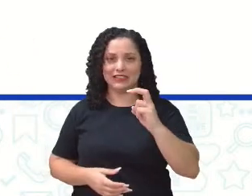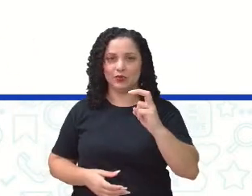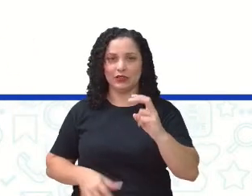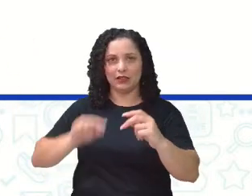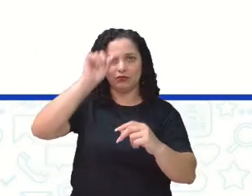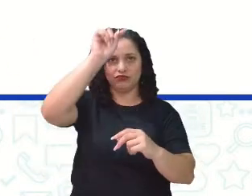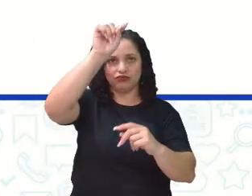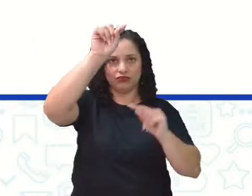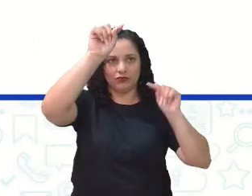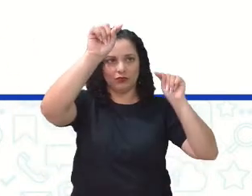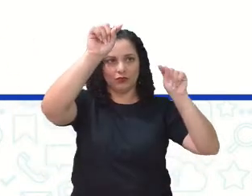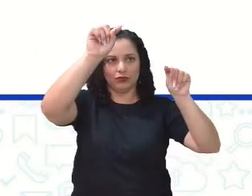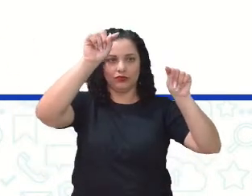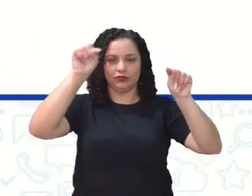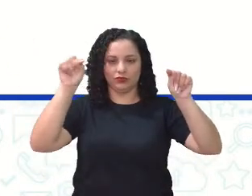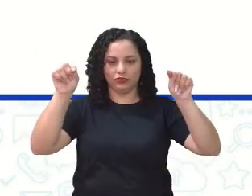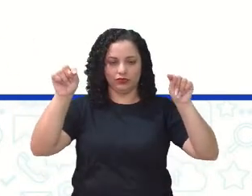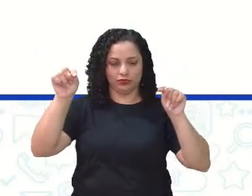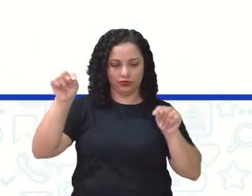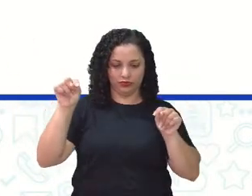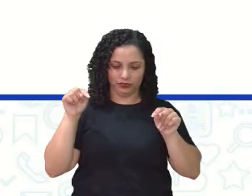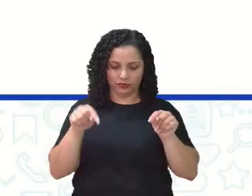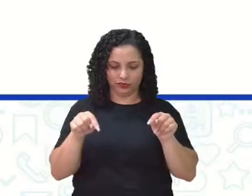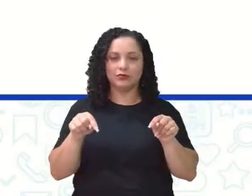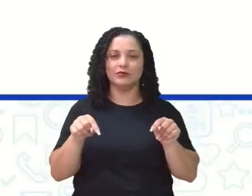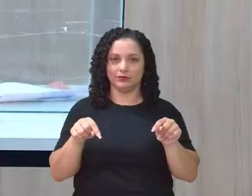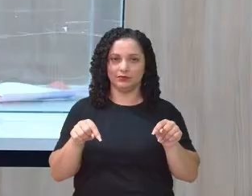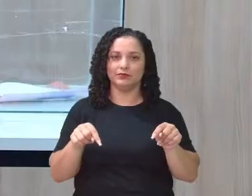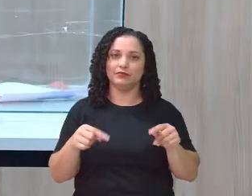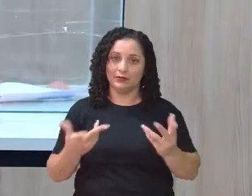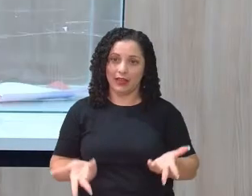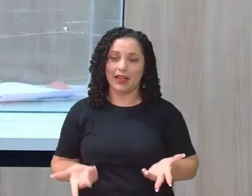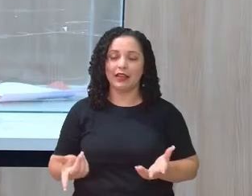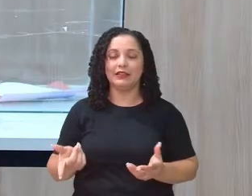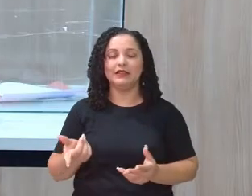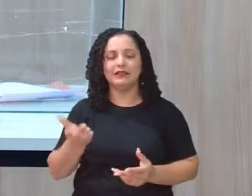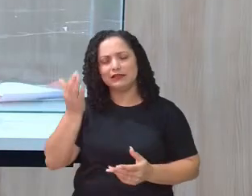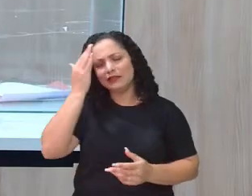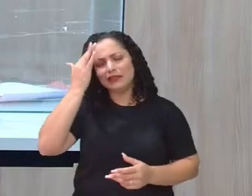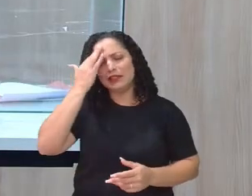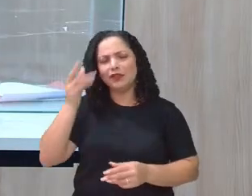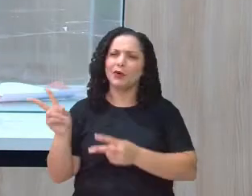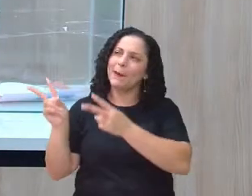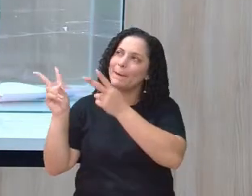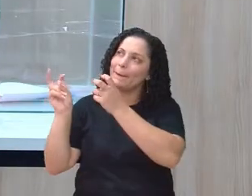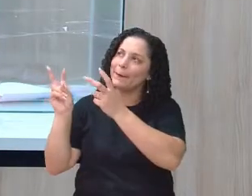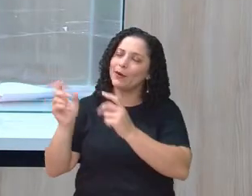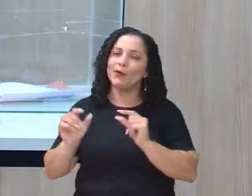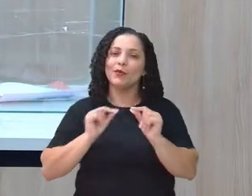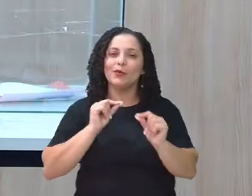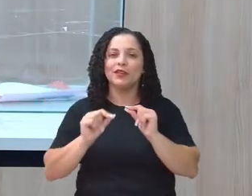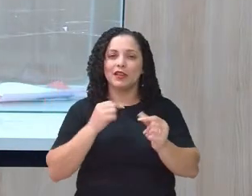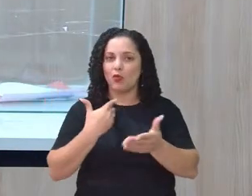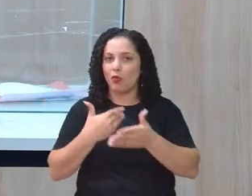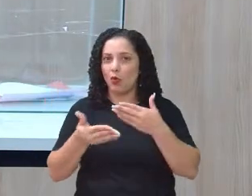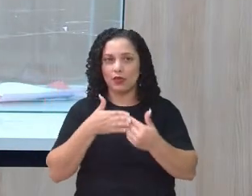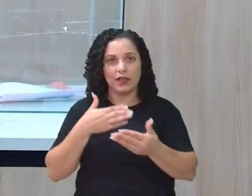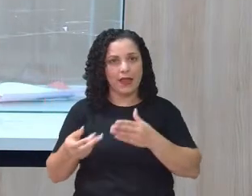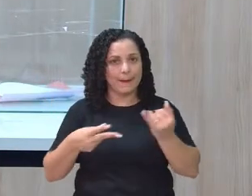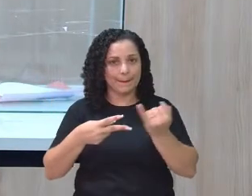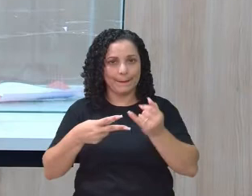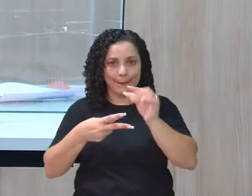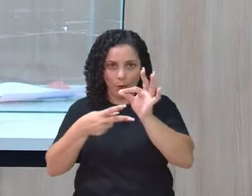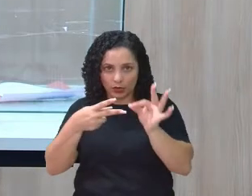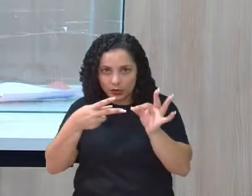lados, 5 ângulos e 5 vértices. E aí a gente concluiu que em qualquer polígono, a gente tem que